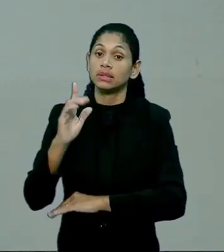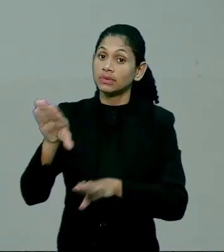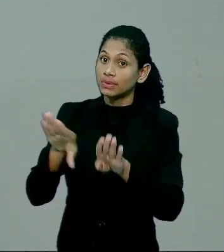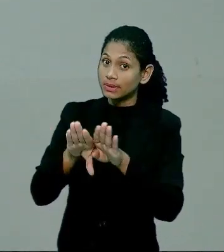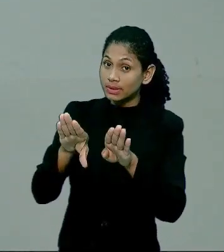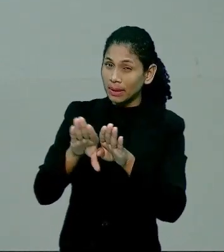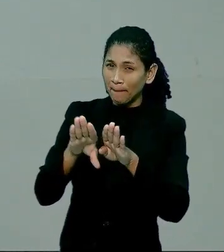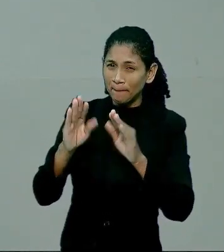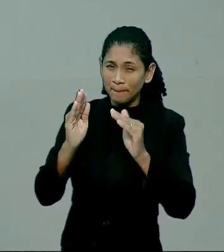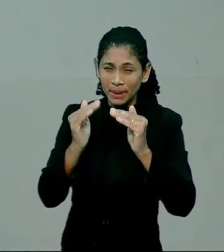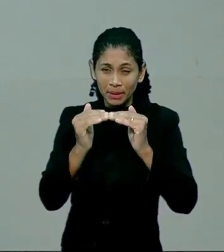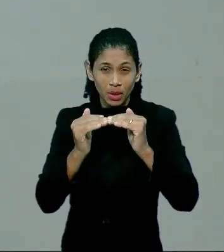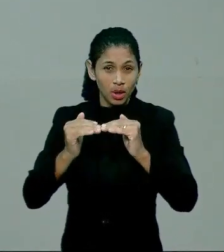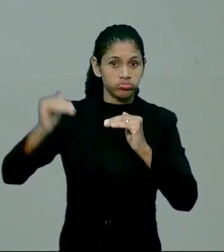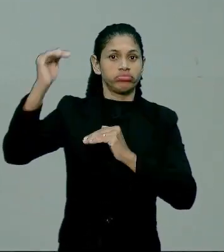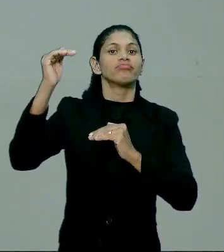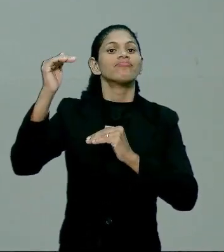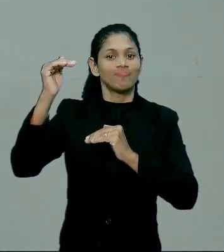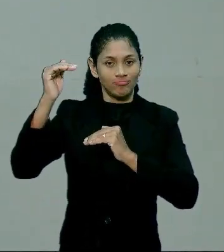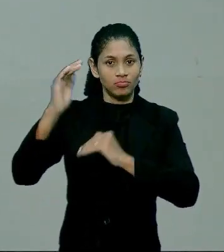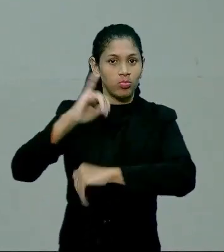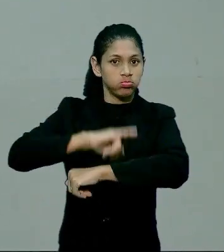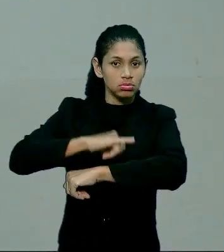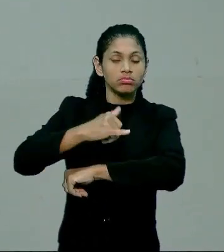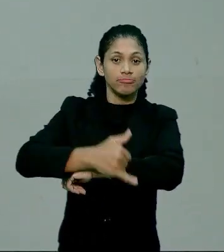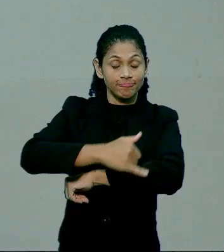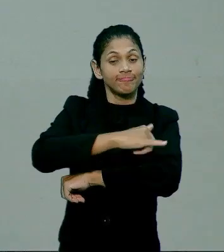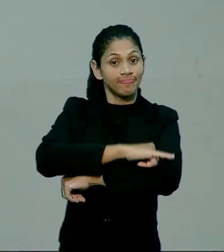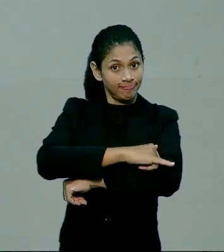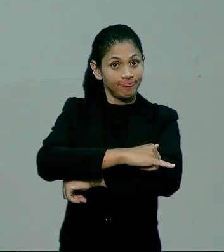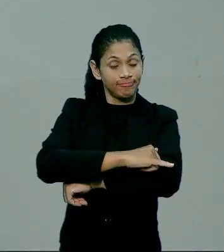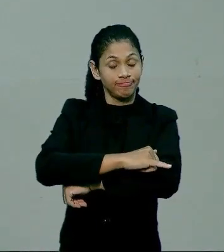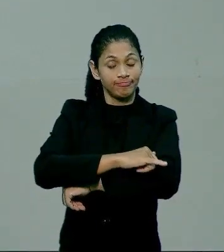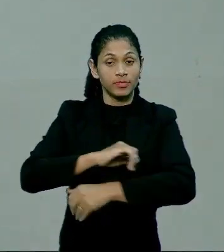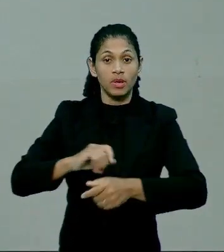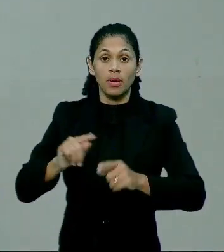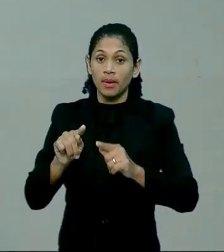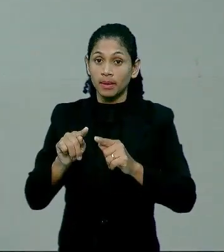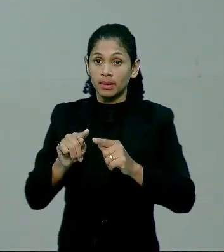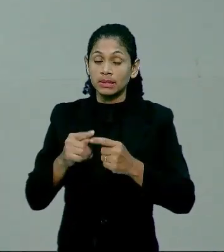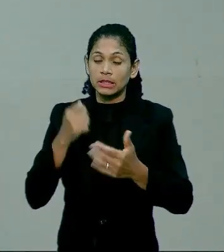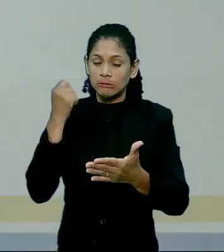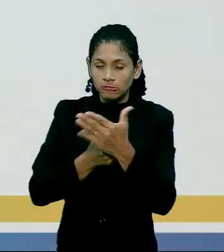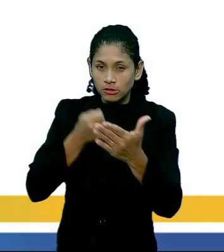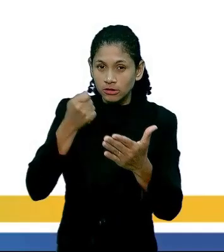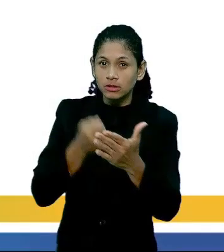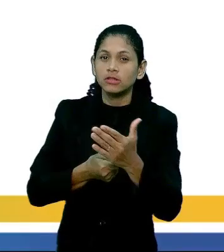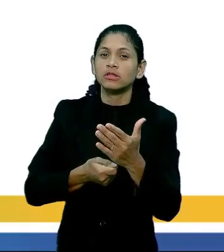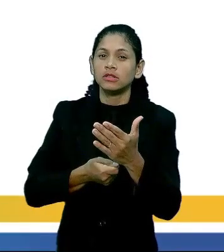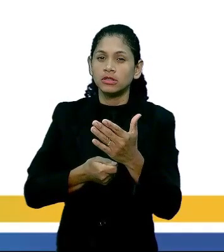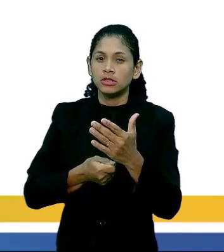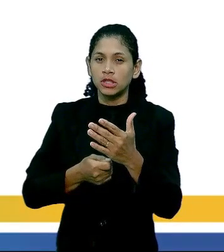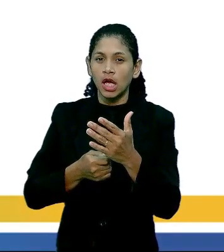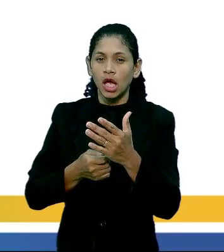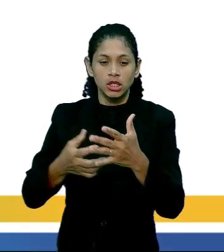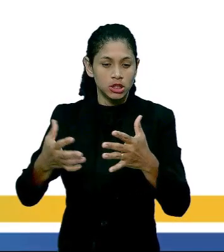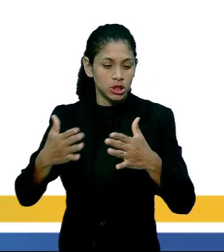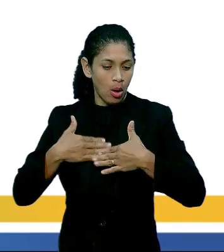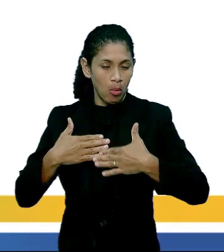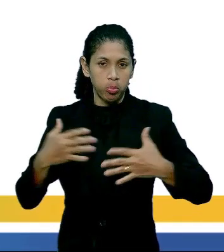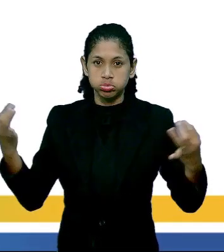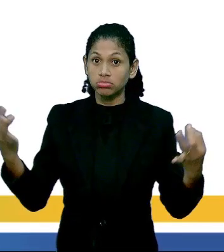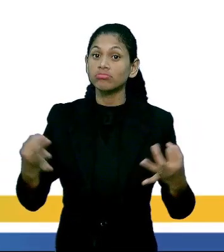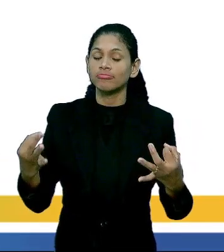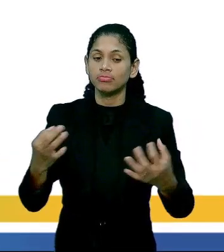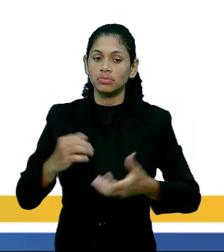elevado, mas o padrão da diversidade é um pouco maior e essa cobrança estética acaba induzindo a essa não obesidade, beleza?